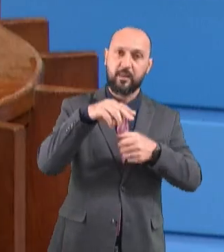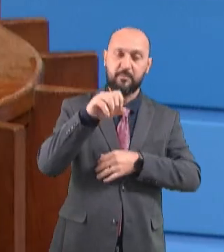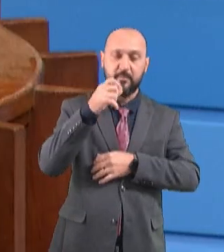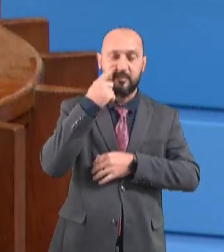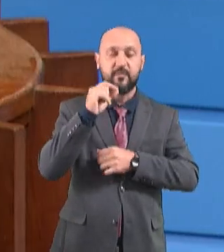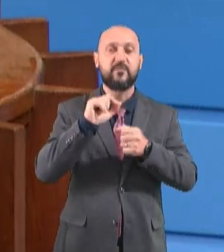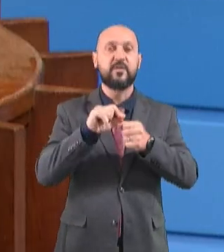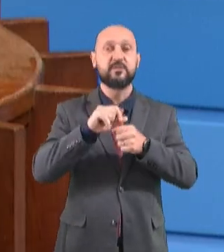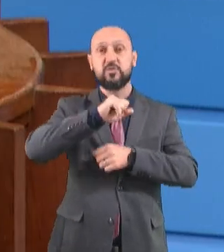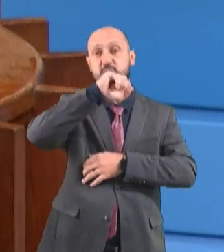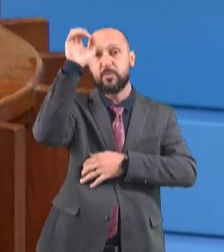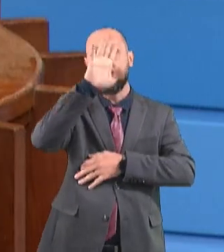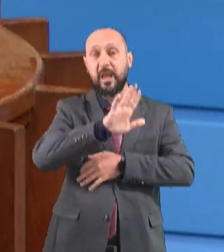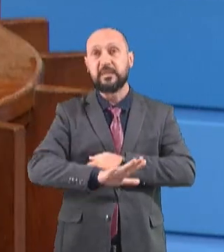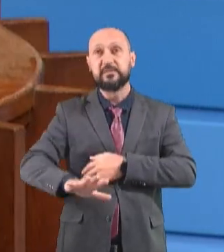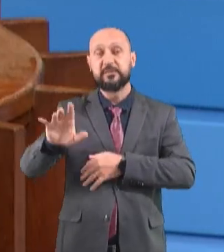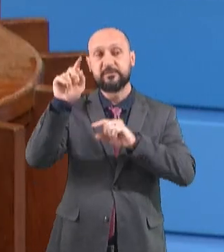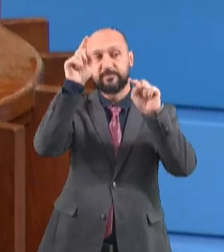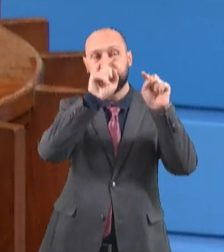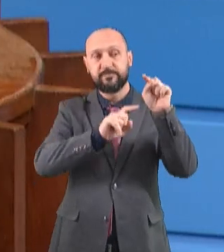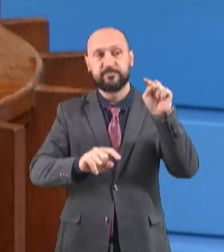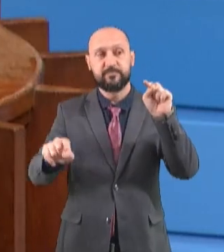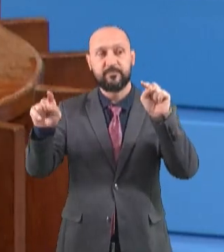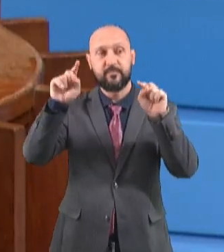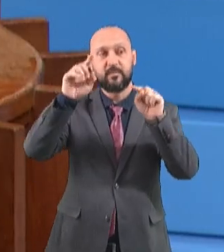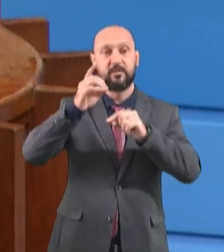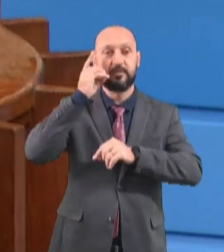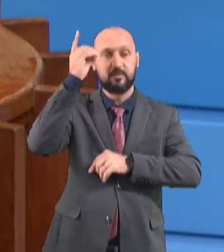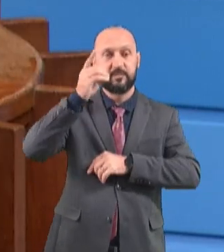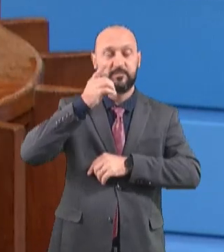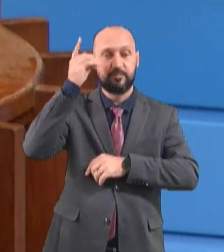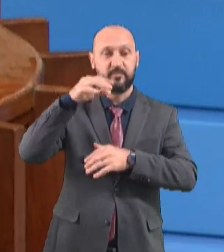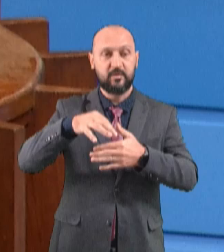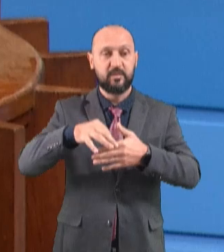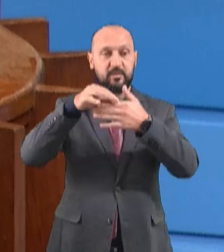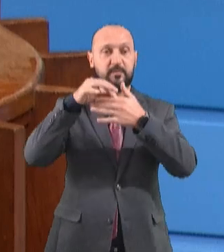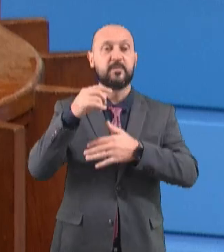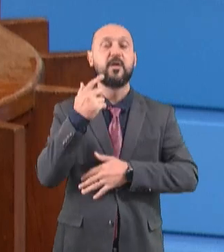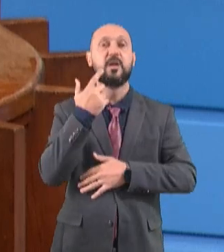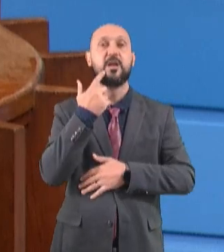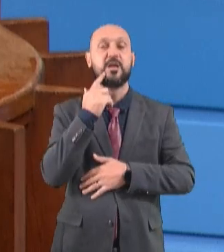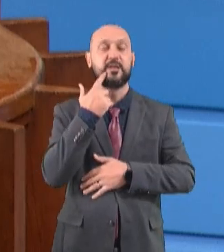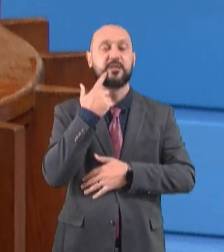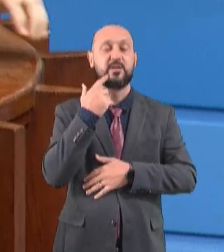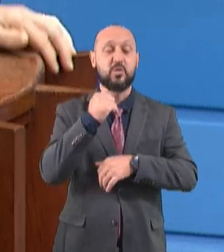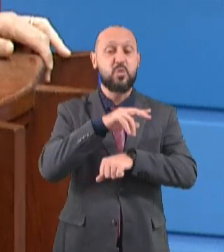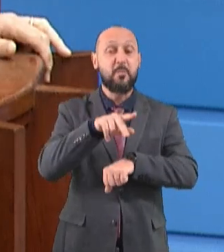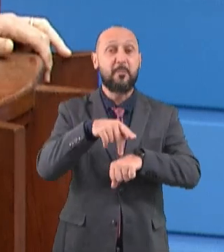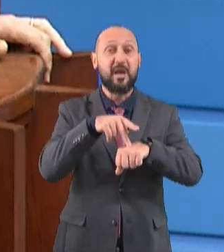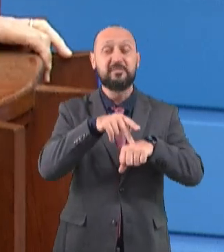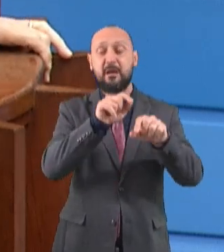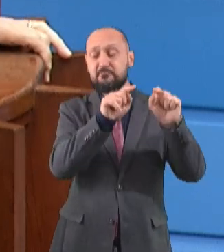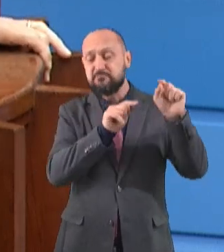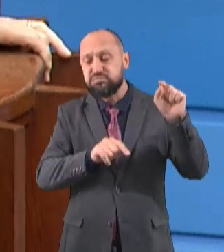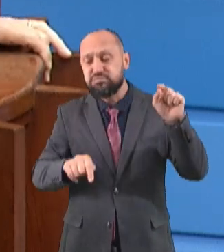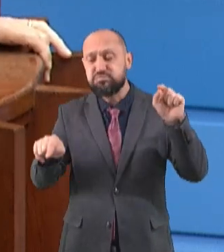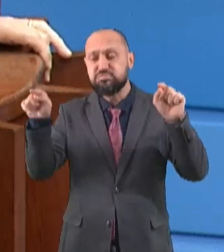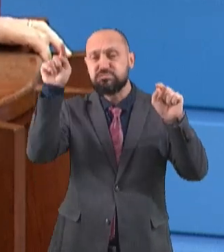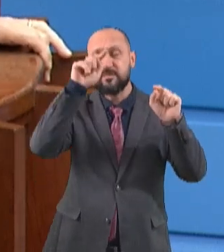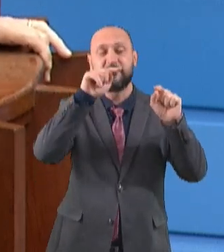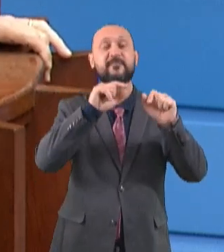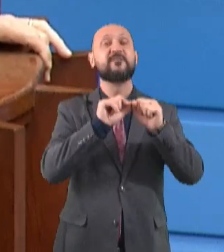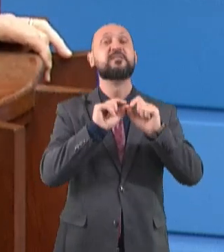importante, está sendo feita no Brasil inteiro, deputado, meu querido líder Londes Machado, o país inteiro está fazendo